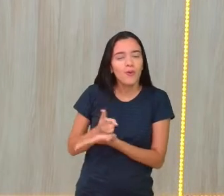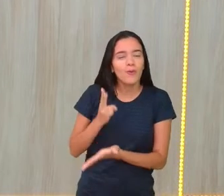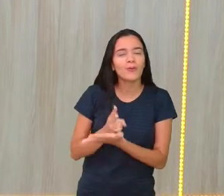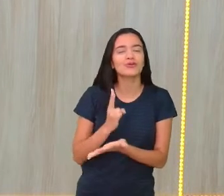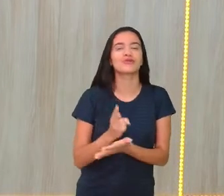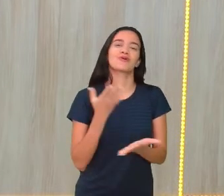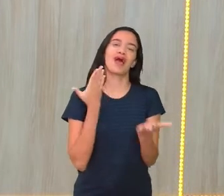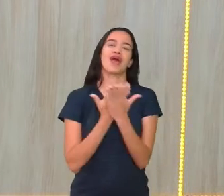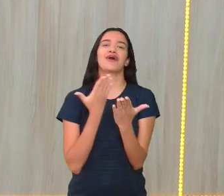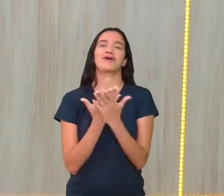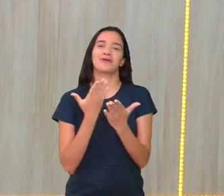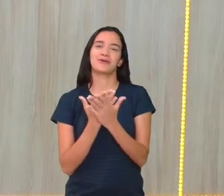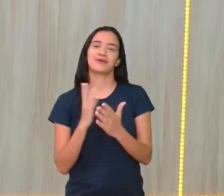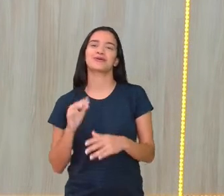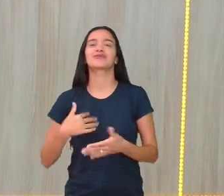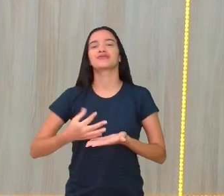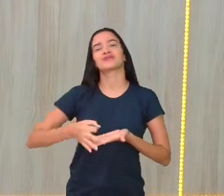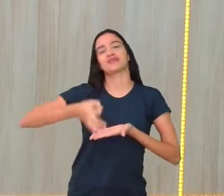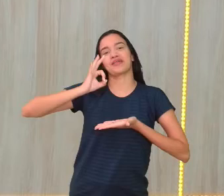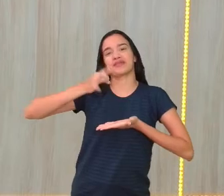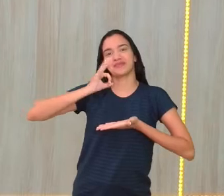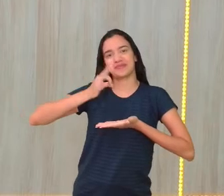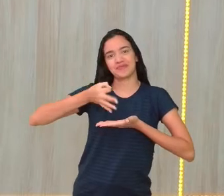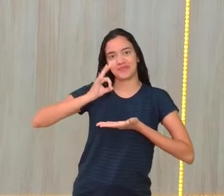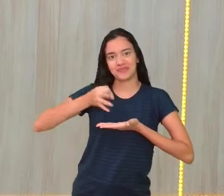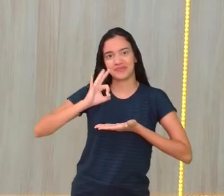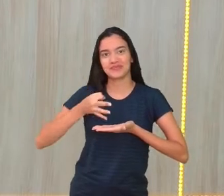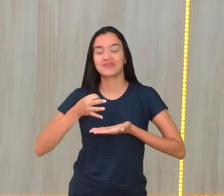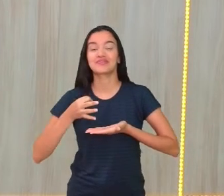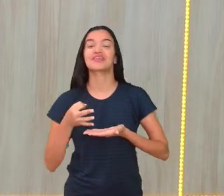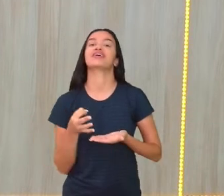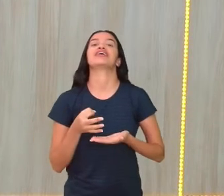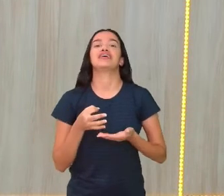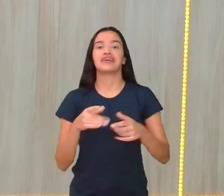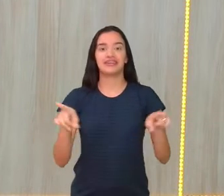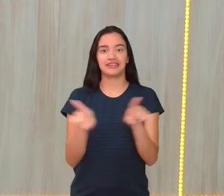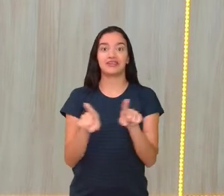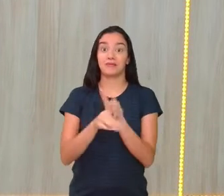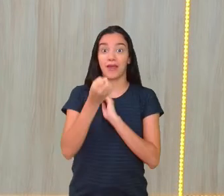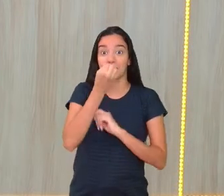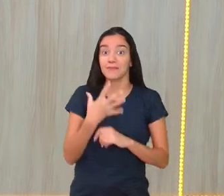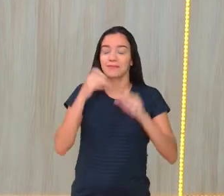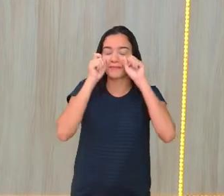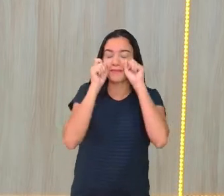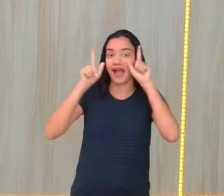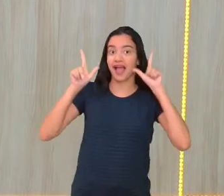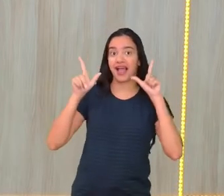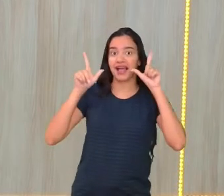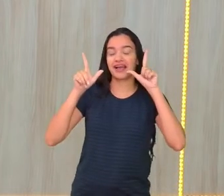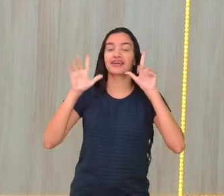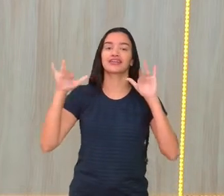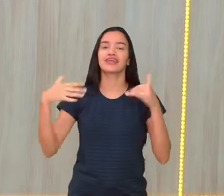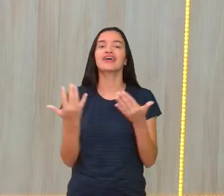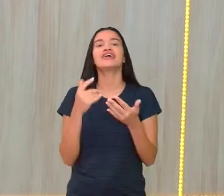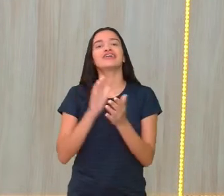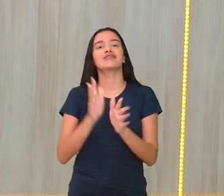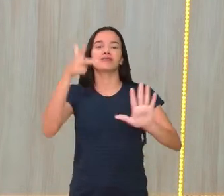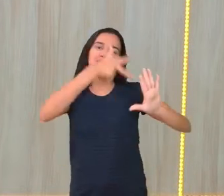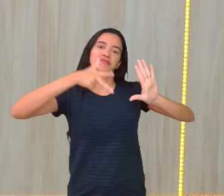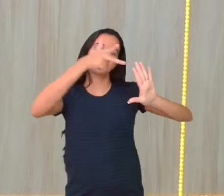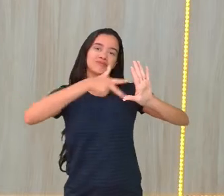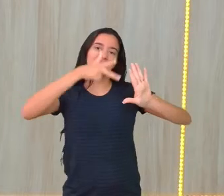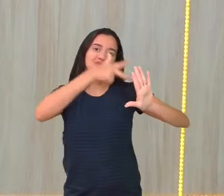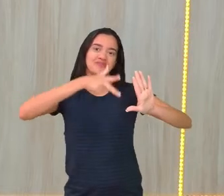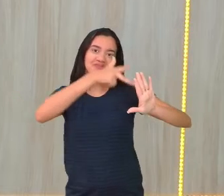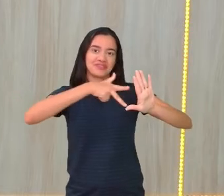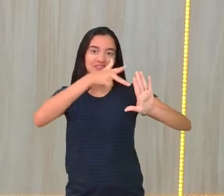aqui a aula enquanto a gente tomava o nosso cafezinho, né? Cafezinho é bom para acordar. Aí, ó, Juninho lá meu